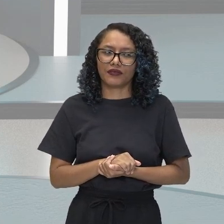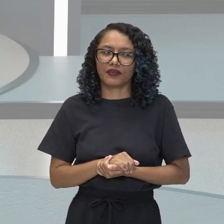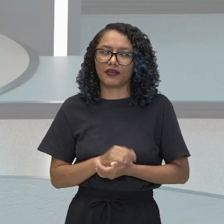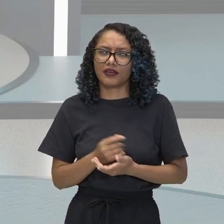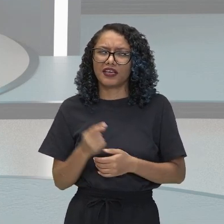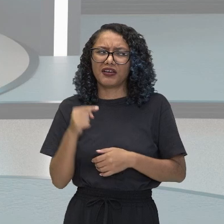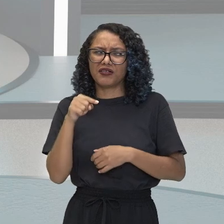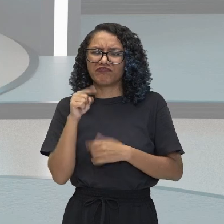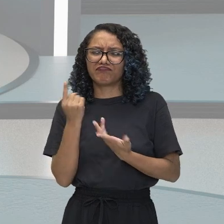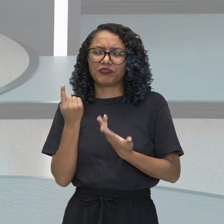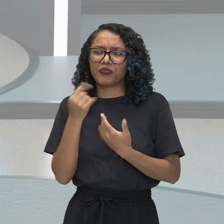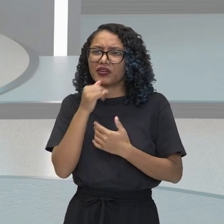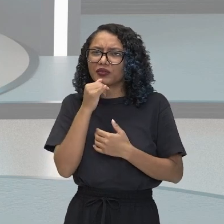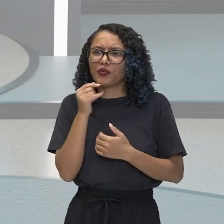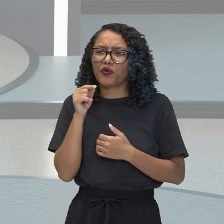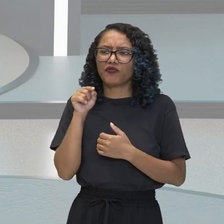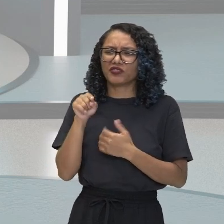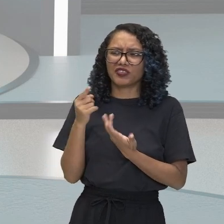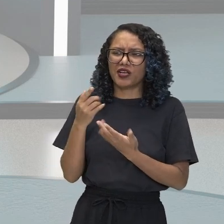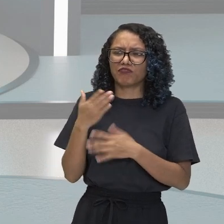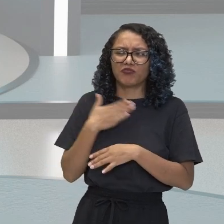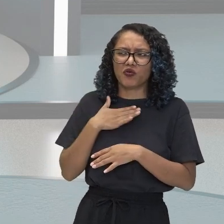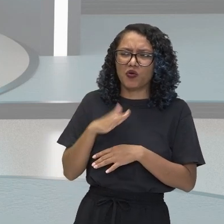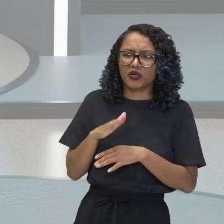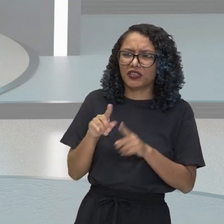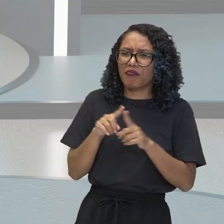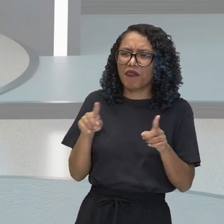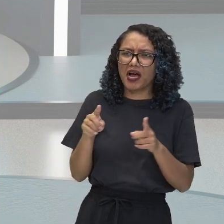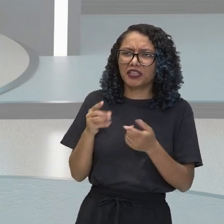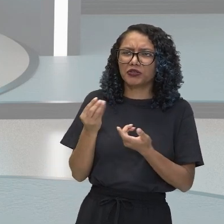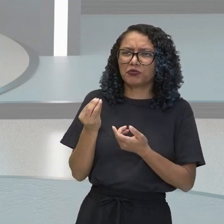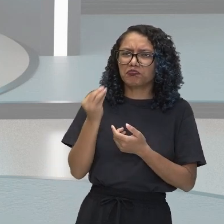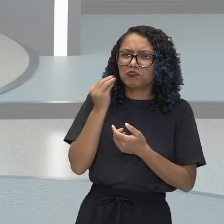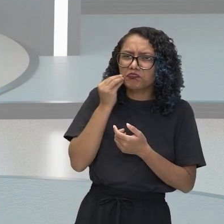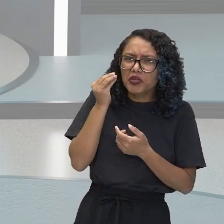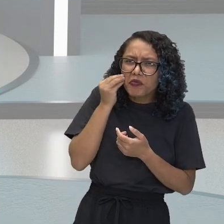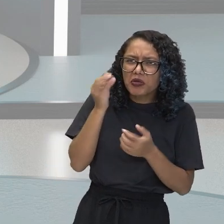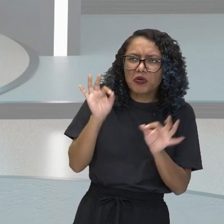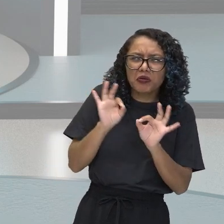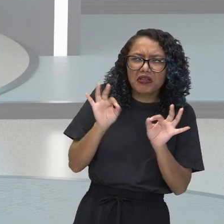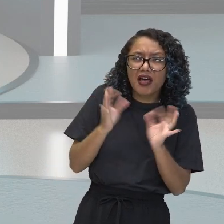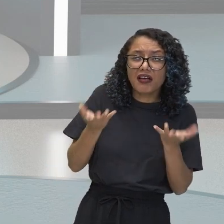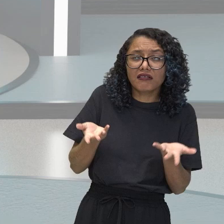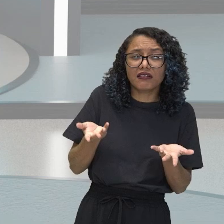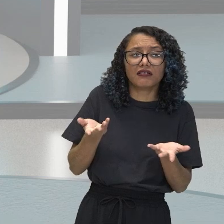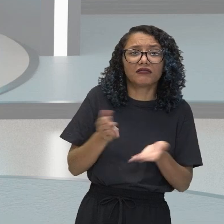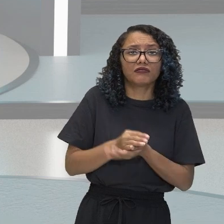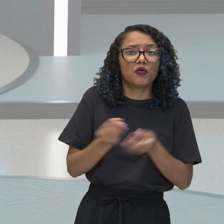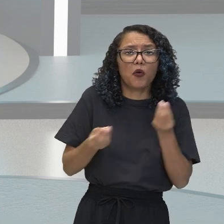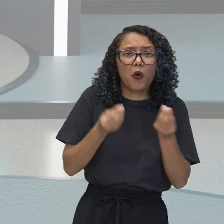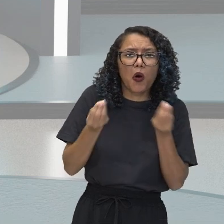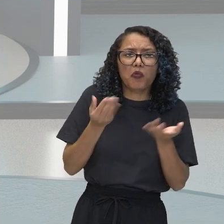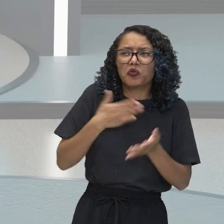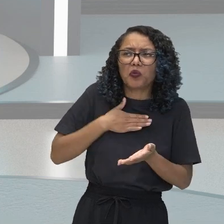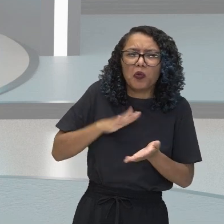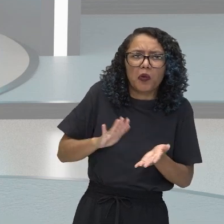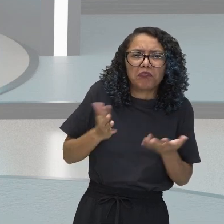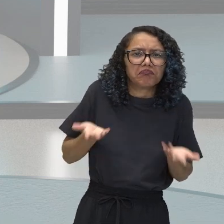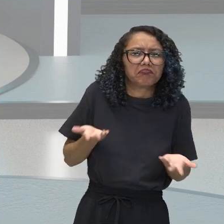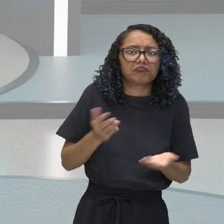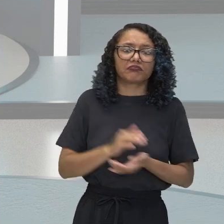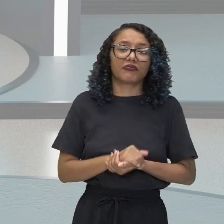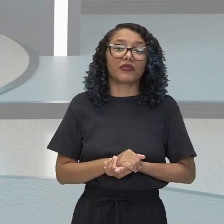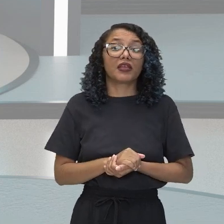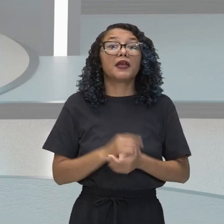nem provou? É exatamente esse contexto. Nós precisamos nos permitir